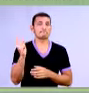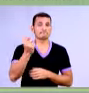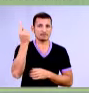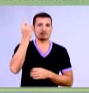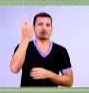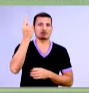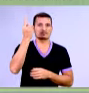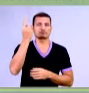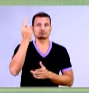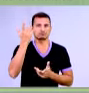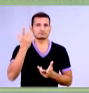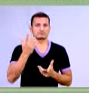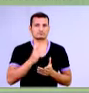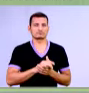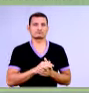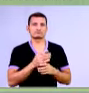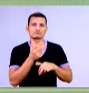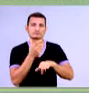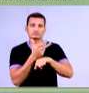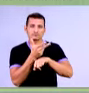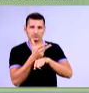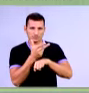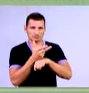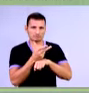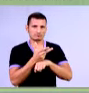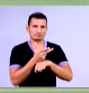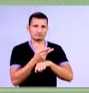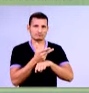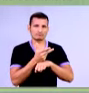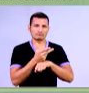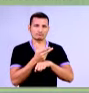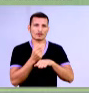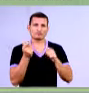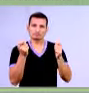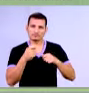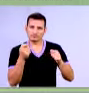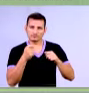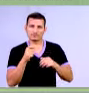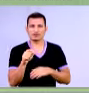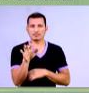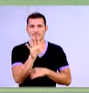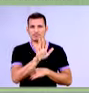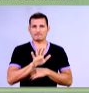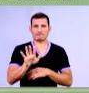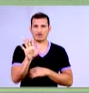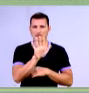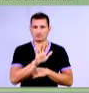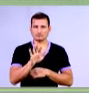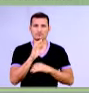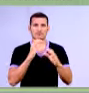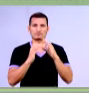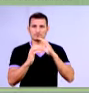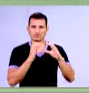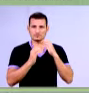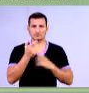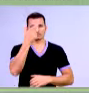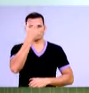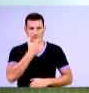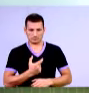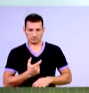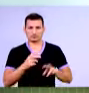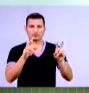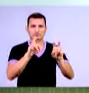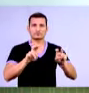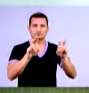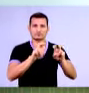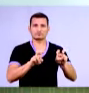o primeiro recurso multimídia, né, que permitiu a interface, a comunicação entre usuário e computador, sem